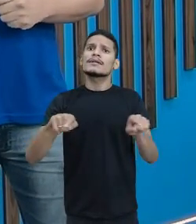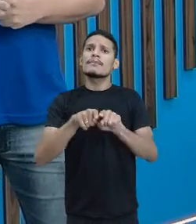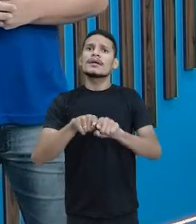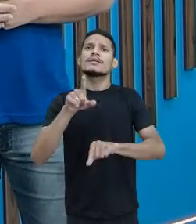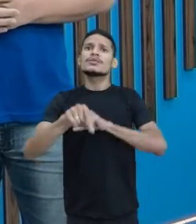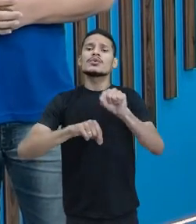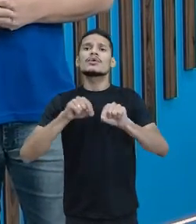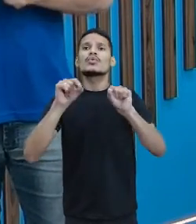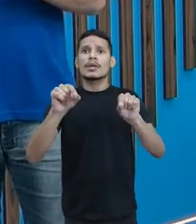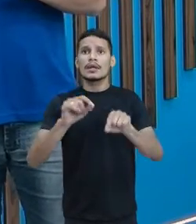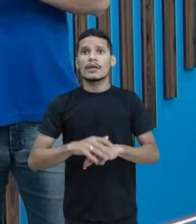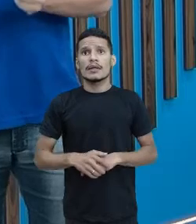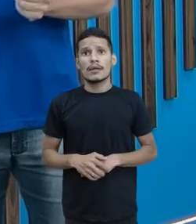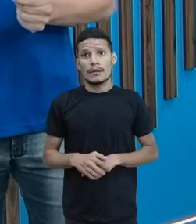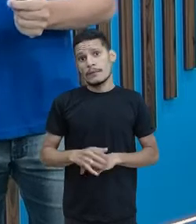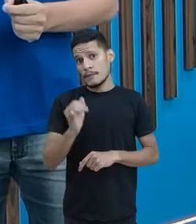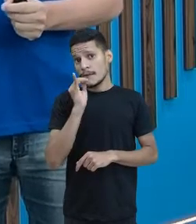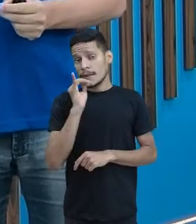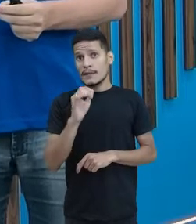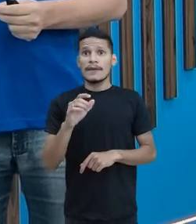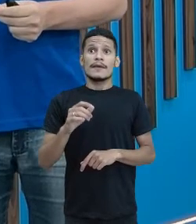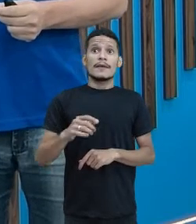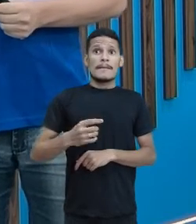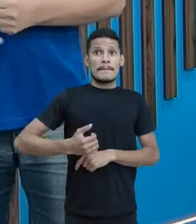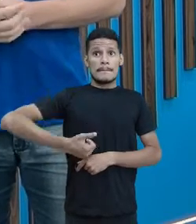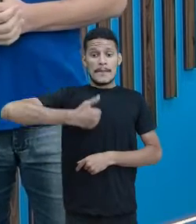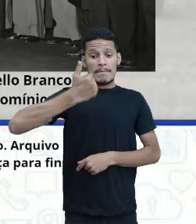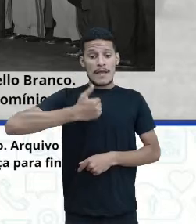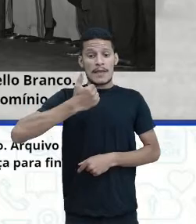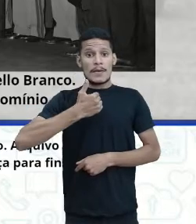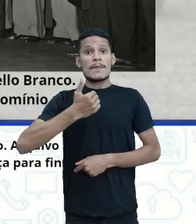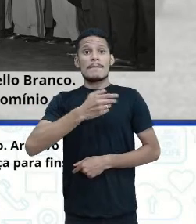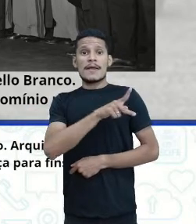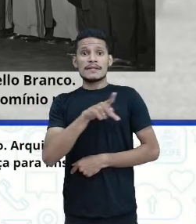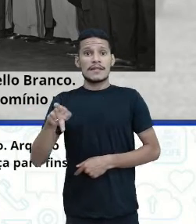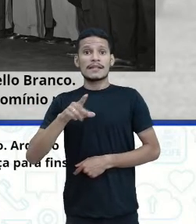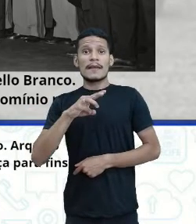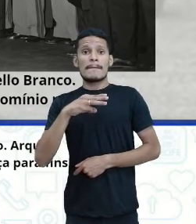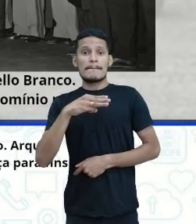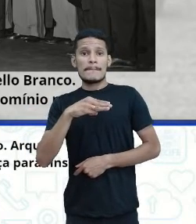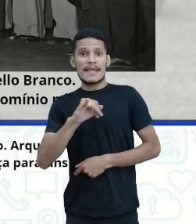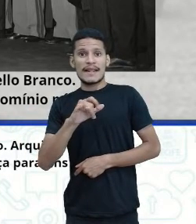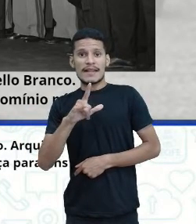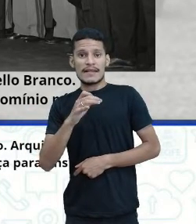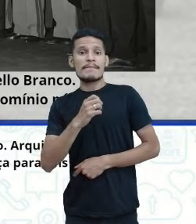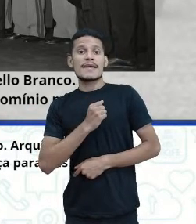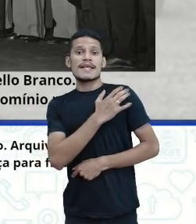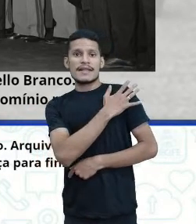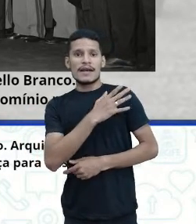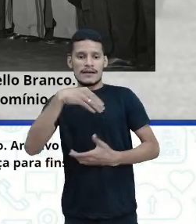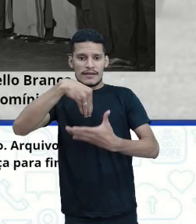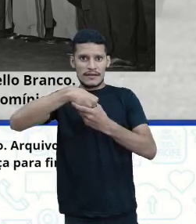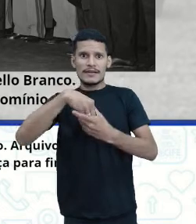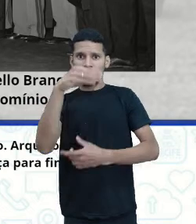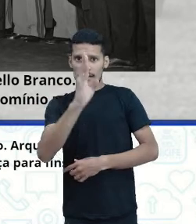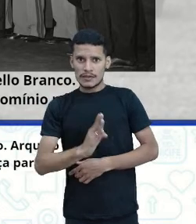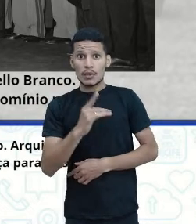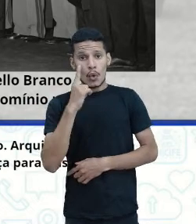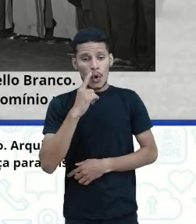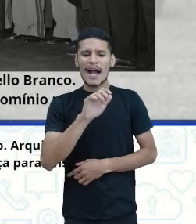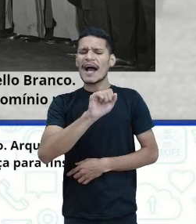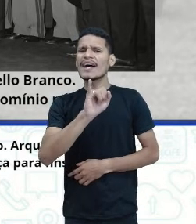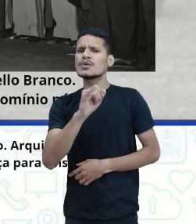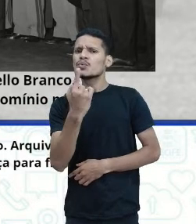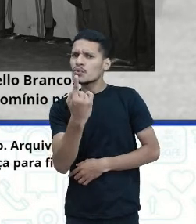elegeu, né, estabeleceu ali o primeiro presidente militar, né, no Brasil, que foi o seguinte... o ato institucional